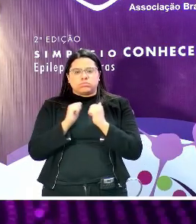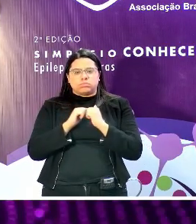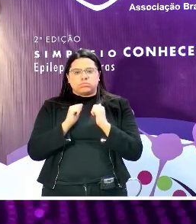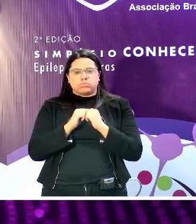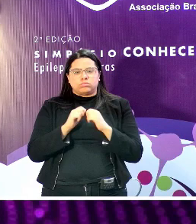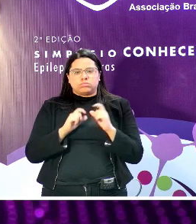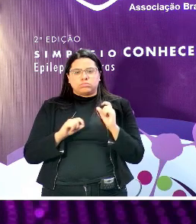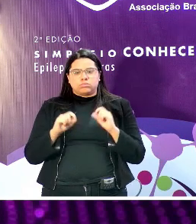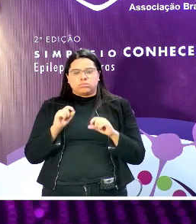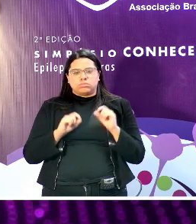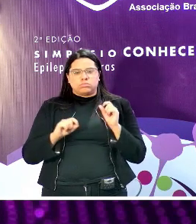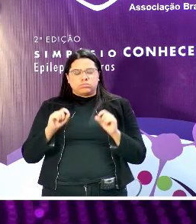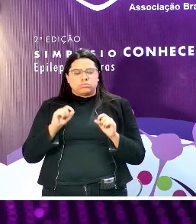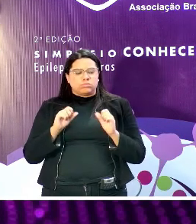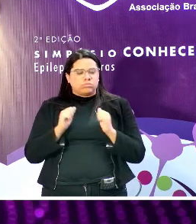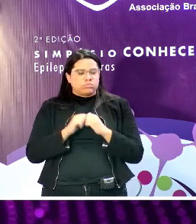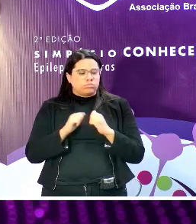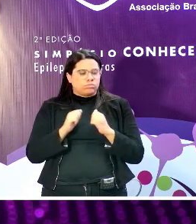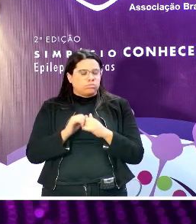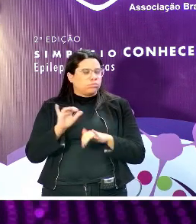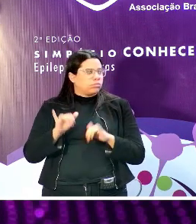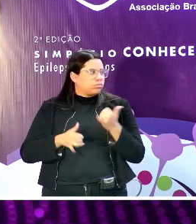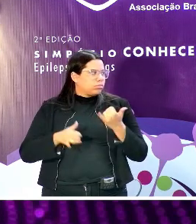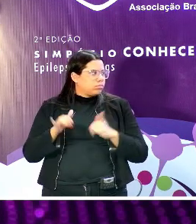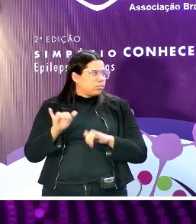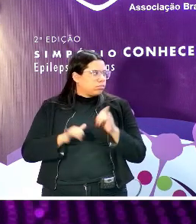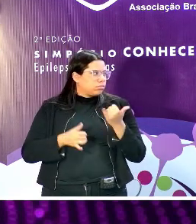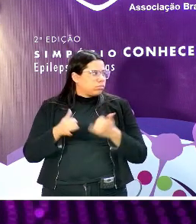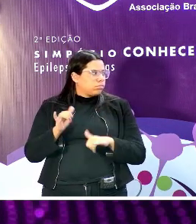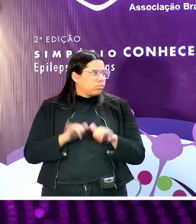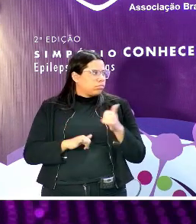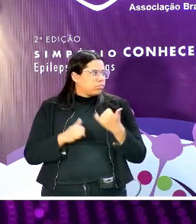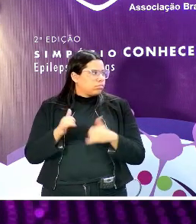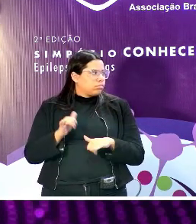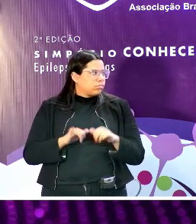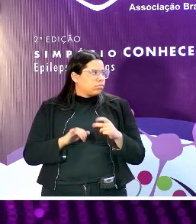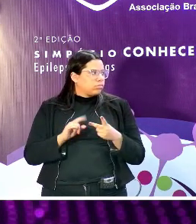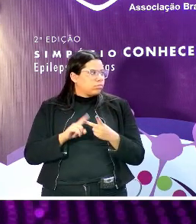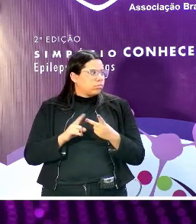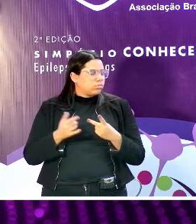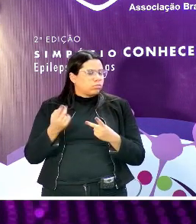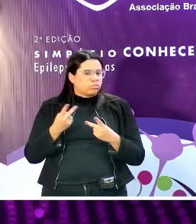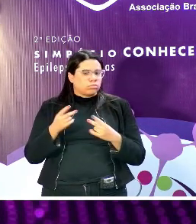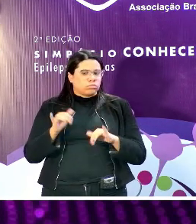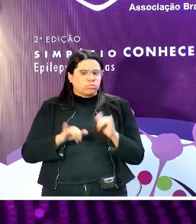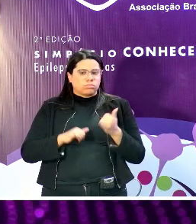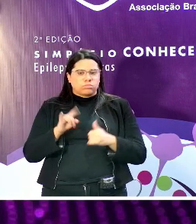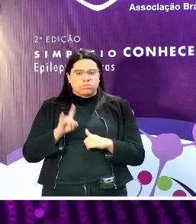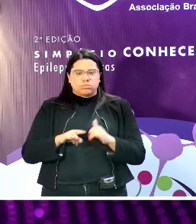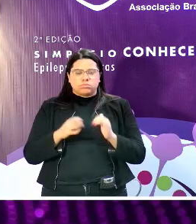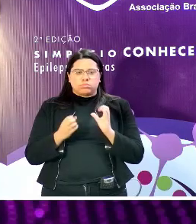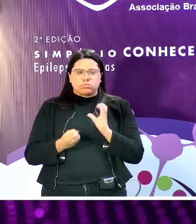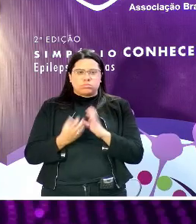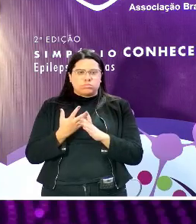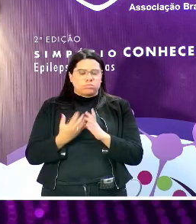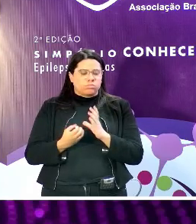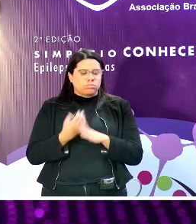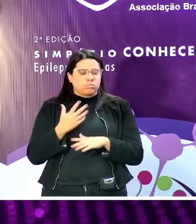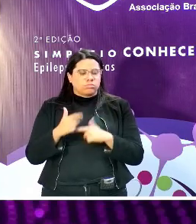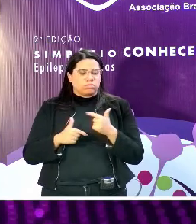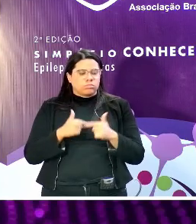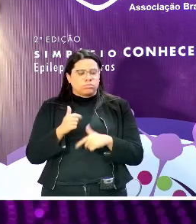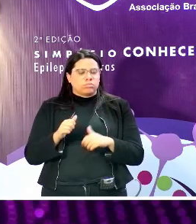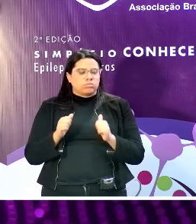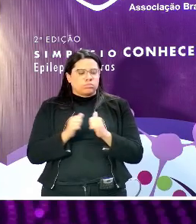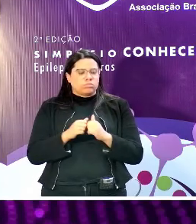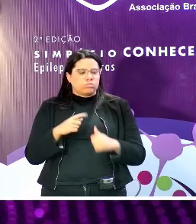o pessoal do Jackson's Laboratory e o Hope for Annabelle, que é uma das fundações que estão trabalhando junto